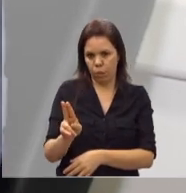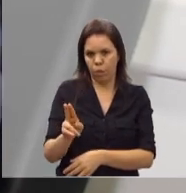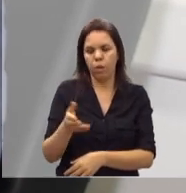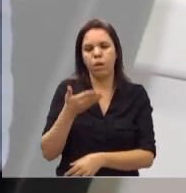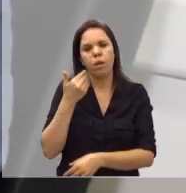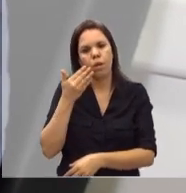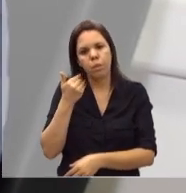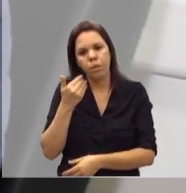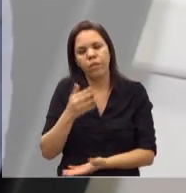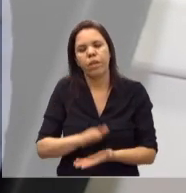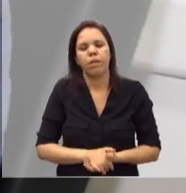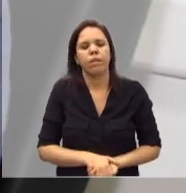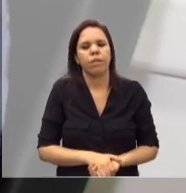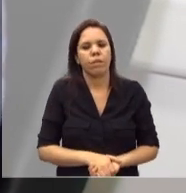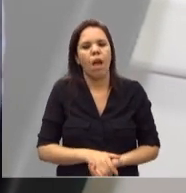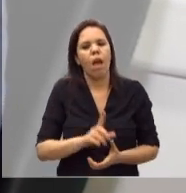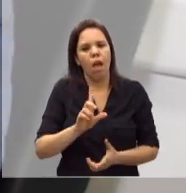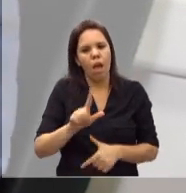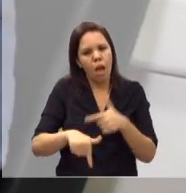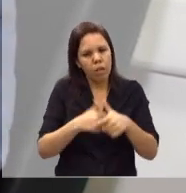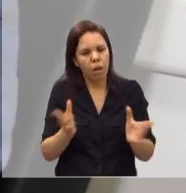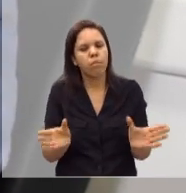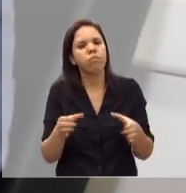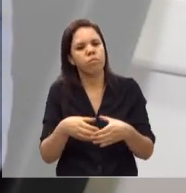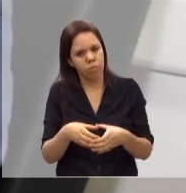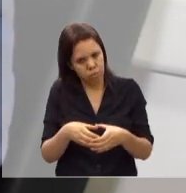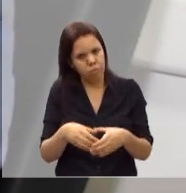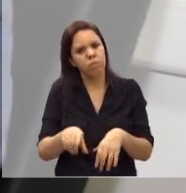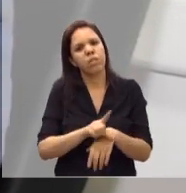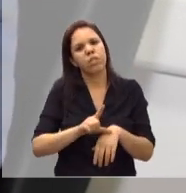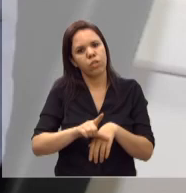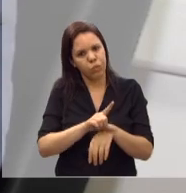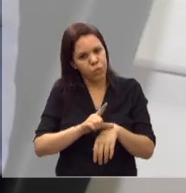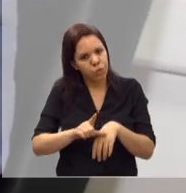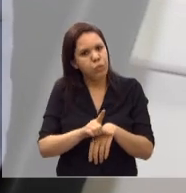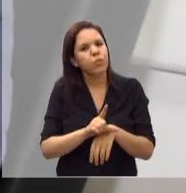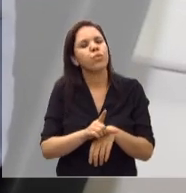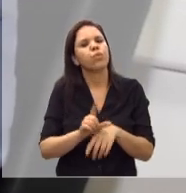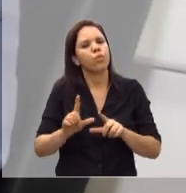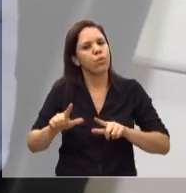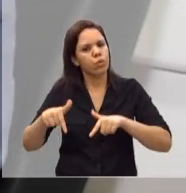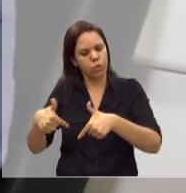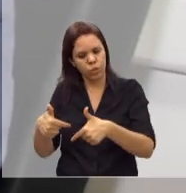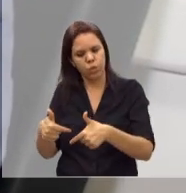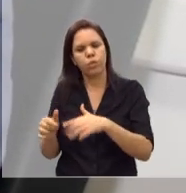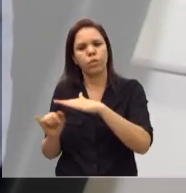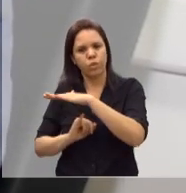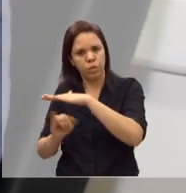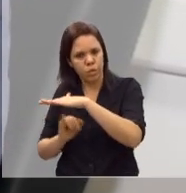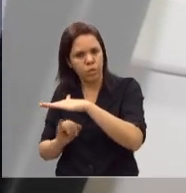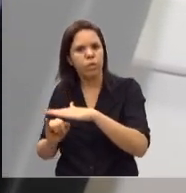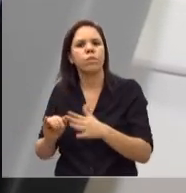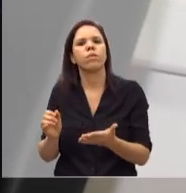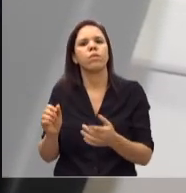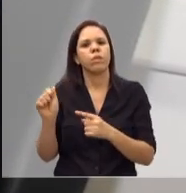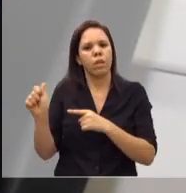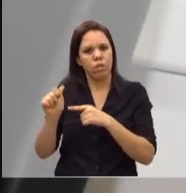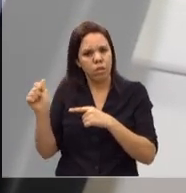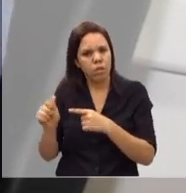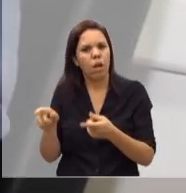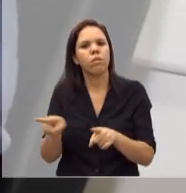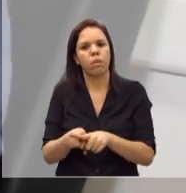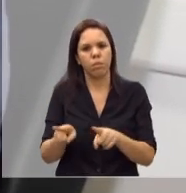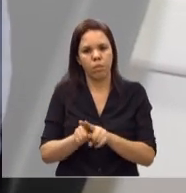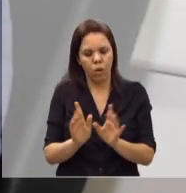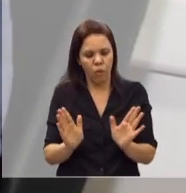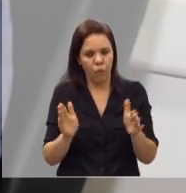isenção. Uma forma de trabalhar em conjunto, né? O legislativo, com essas associações, com igrejas, todas aí